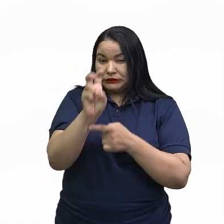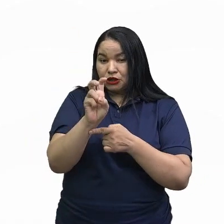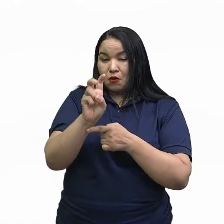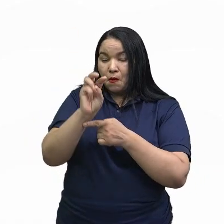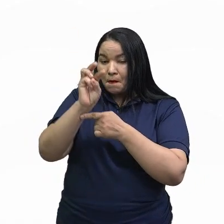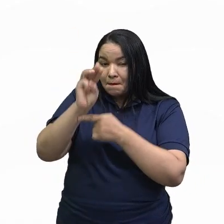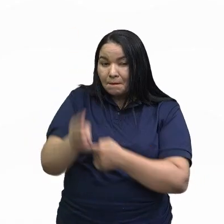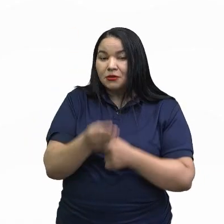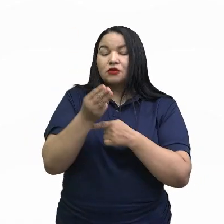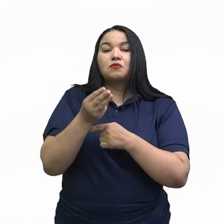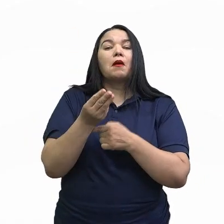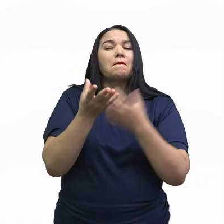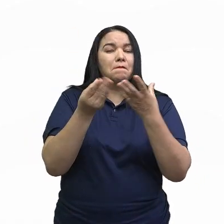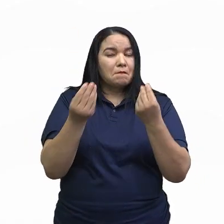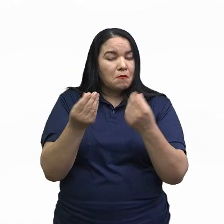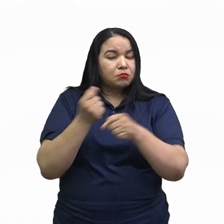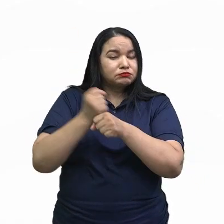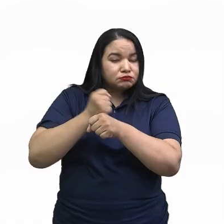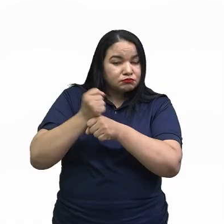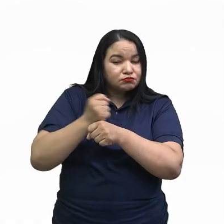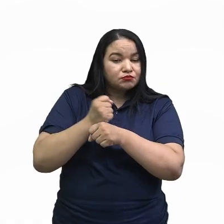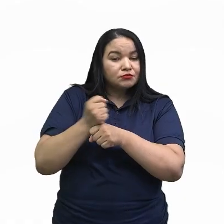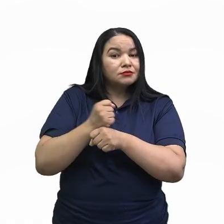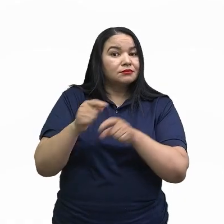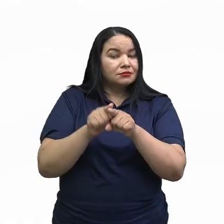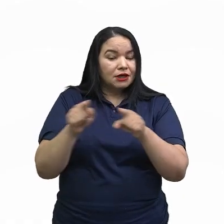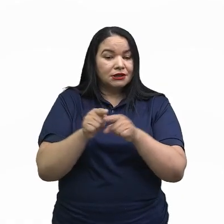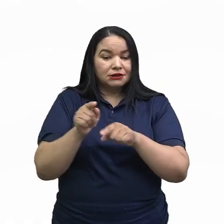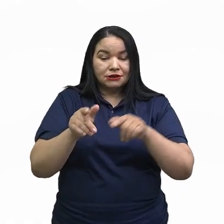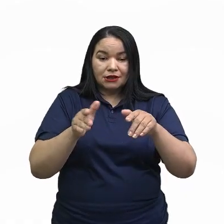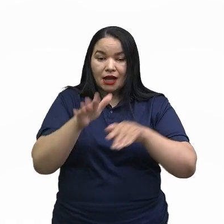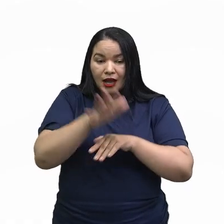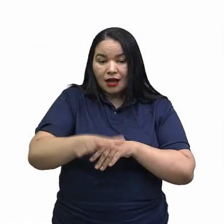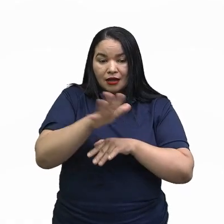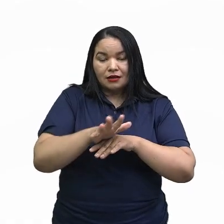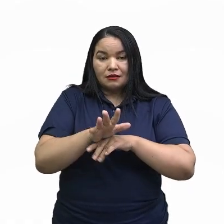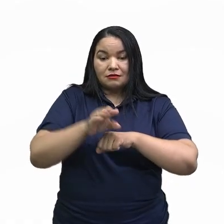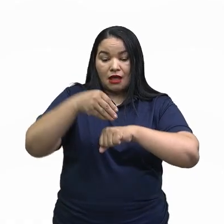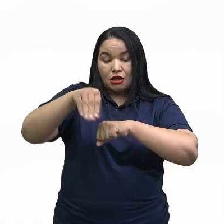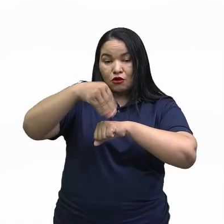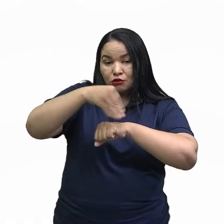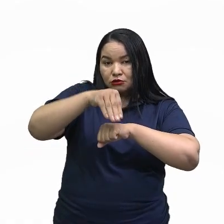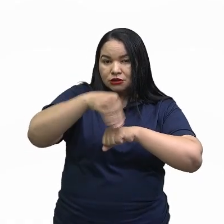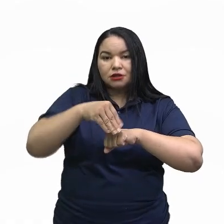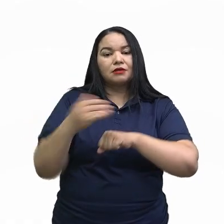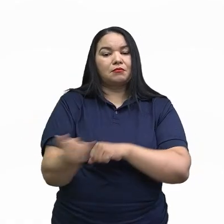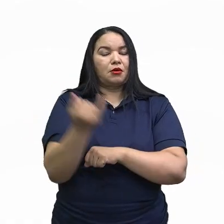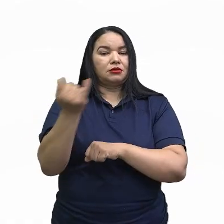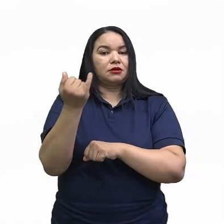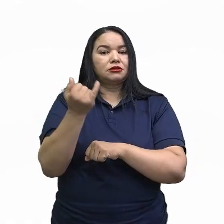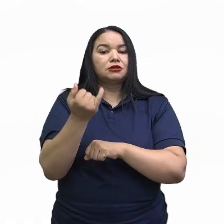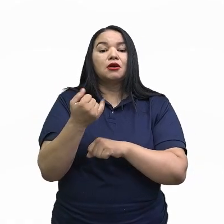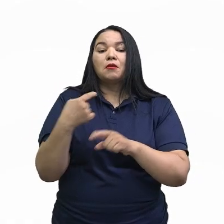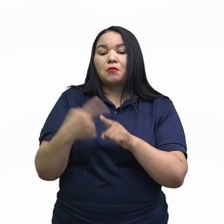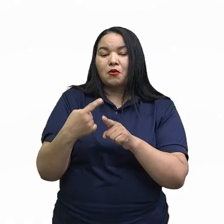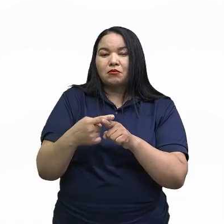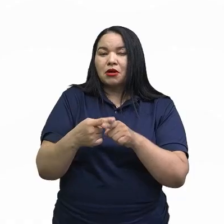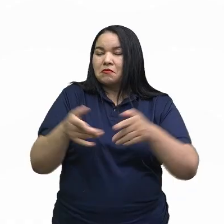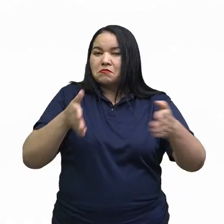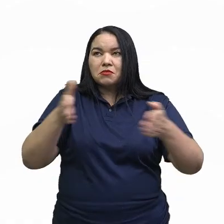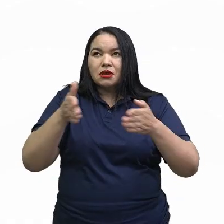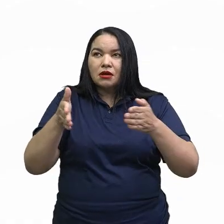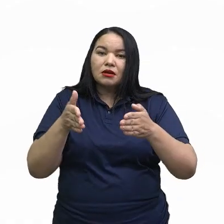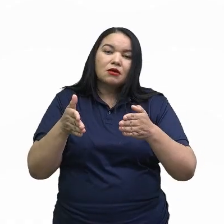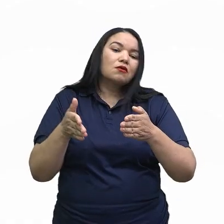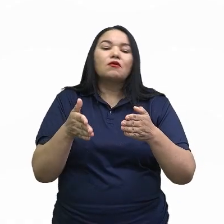né? Mas para a arqueologia é um tempo interessante para determinar, né, para datar, por exemplo, quanto tempo tem